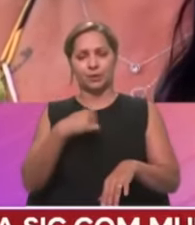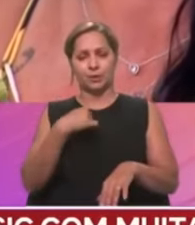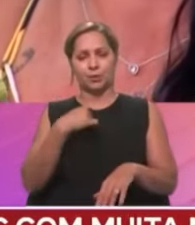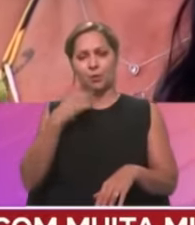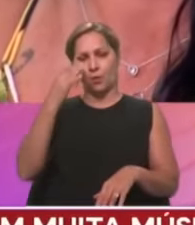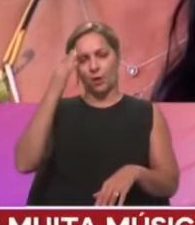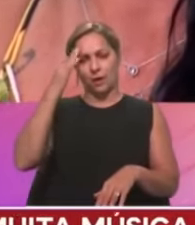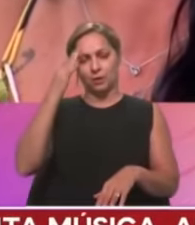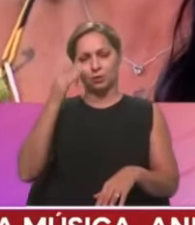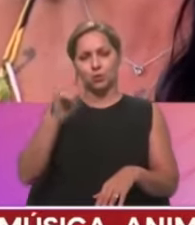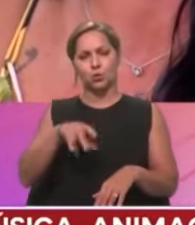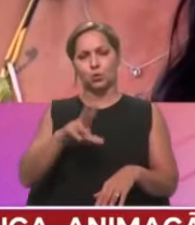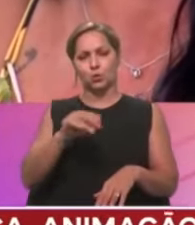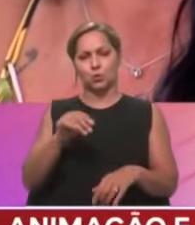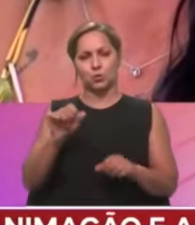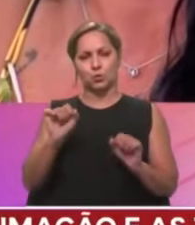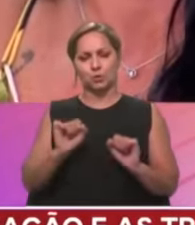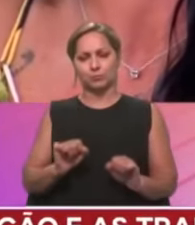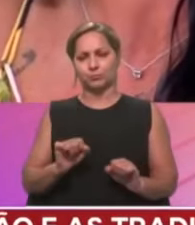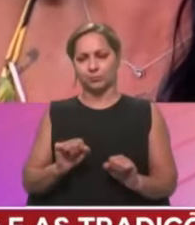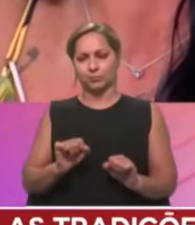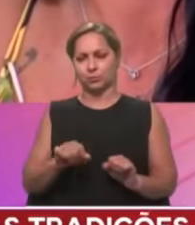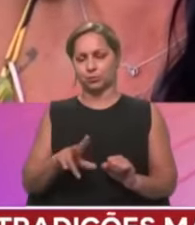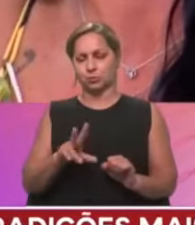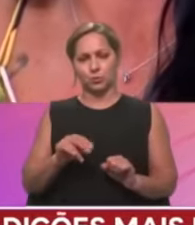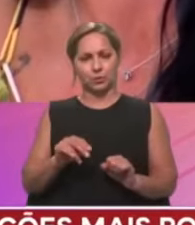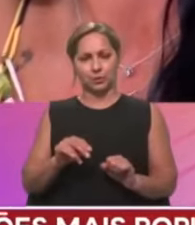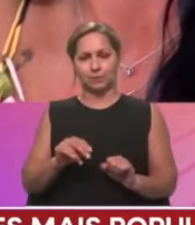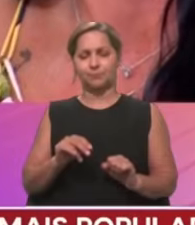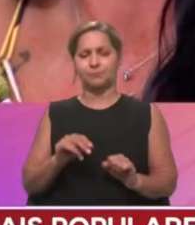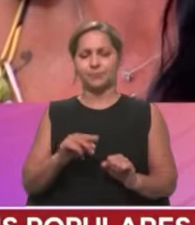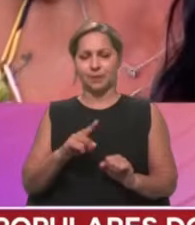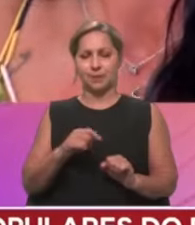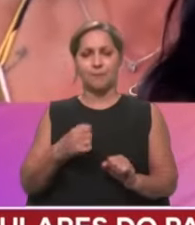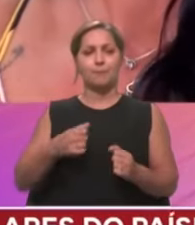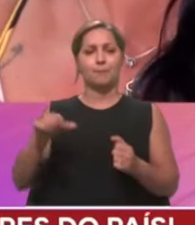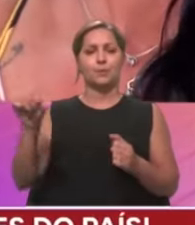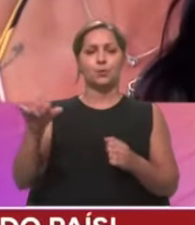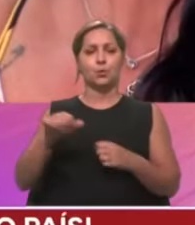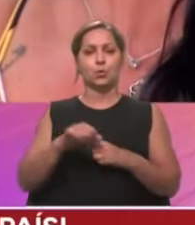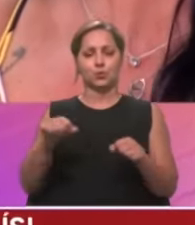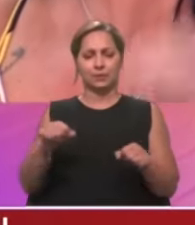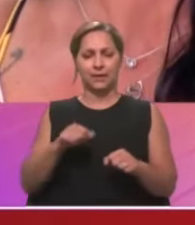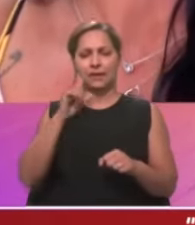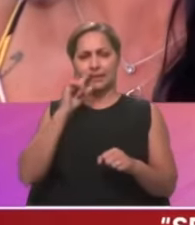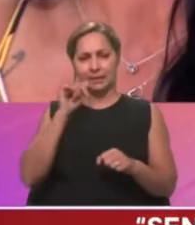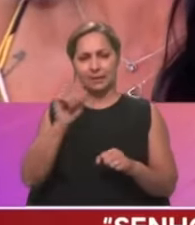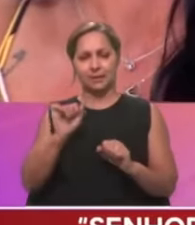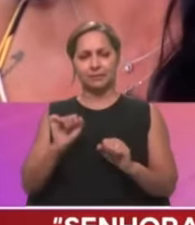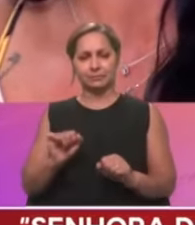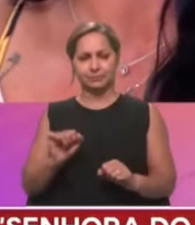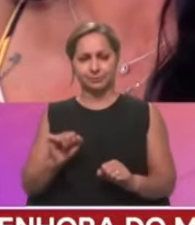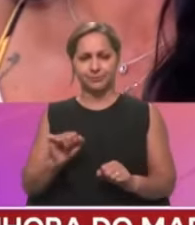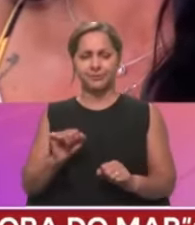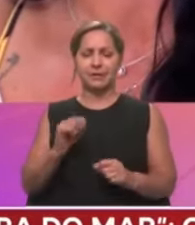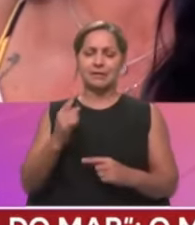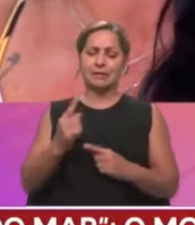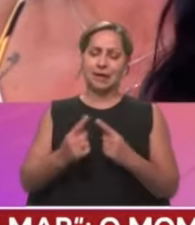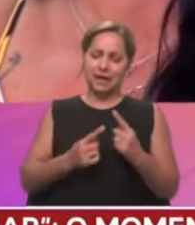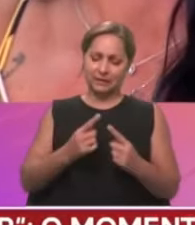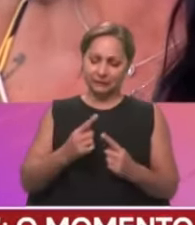fim correta com ele nunca fui malucada com ele muito pelo contrário até tentei houve ali determinados momentos